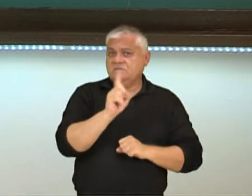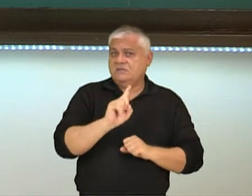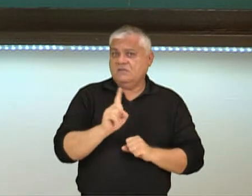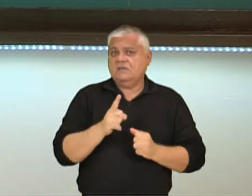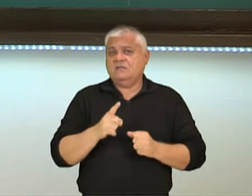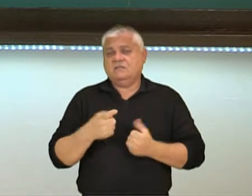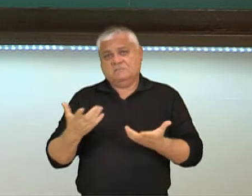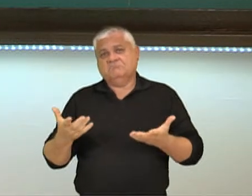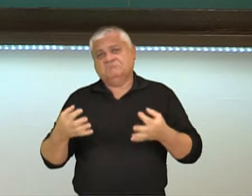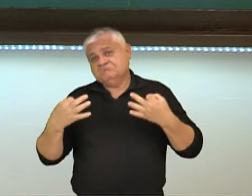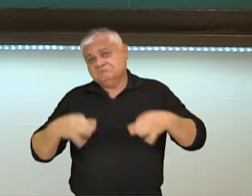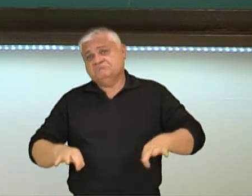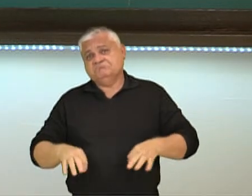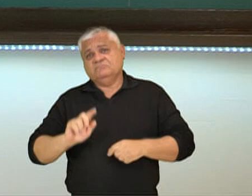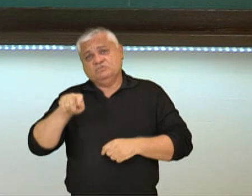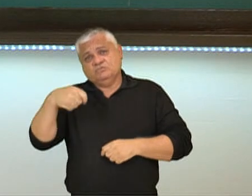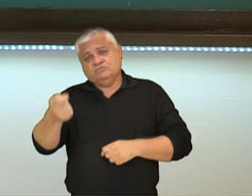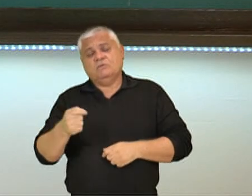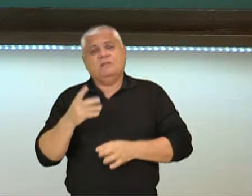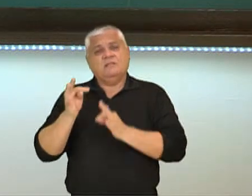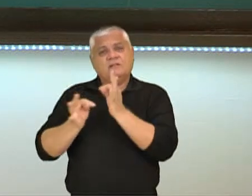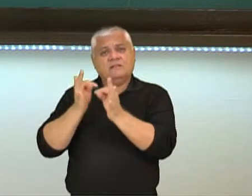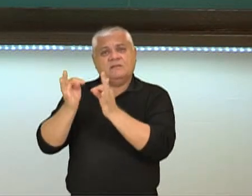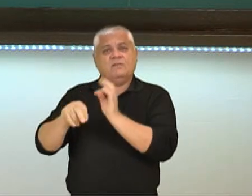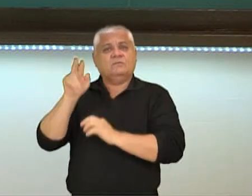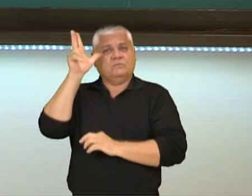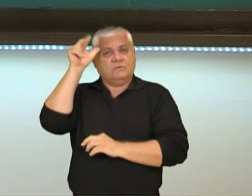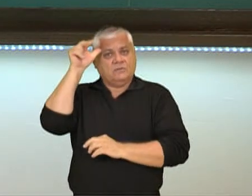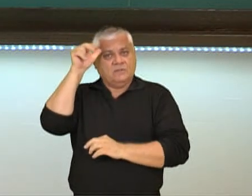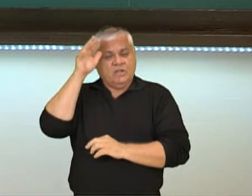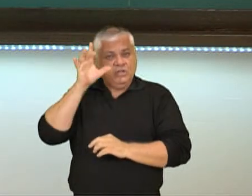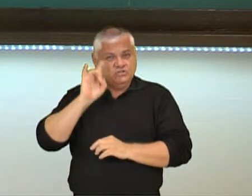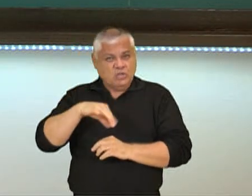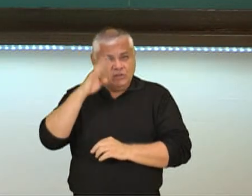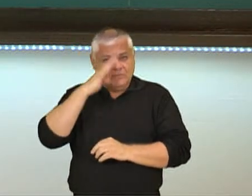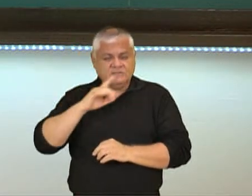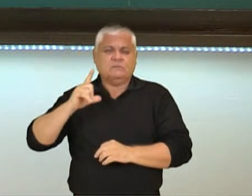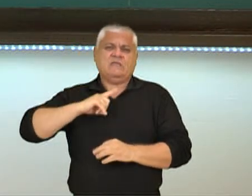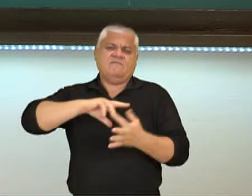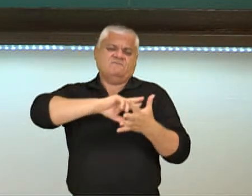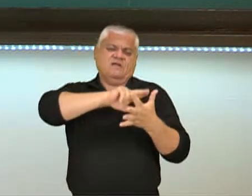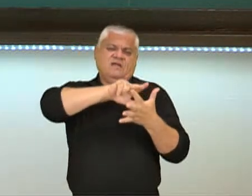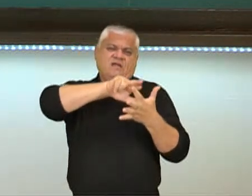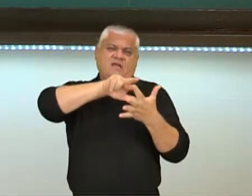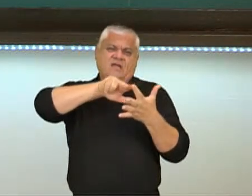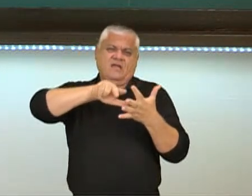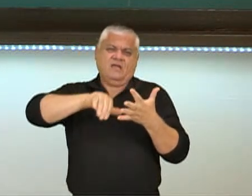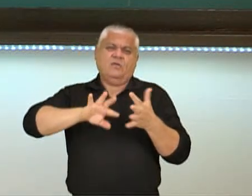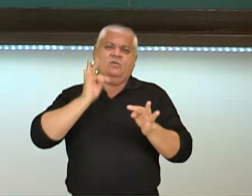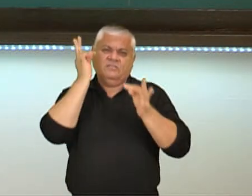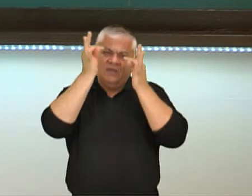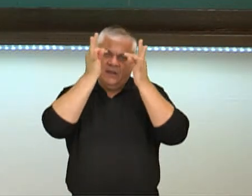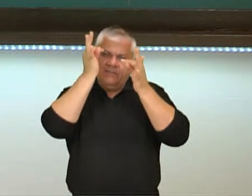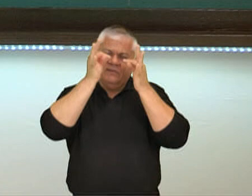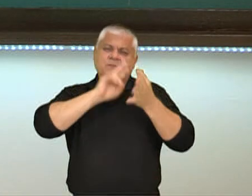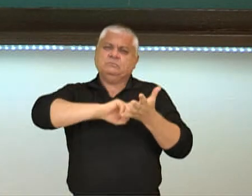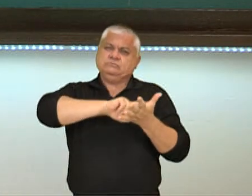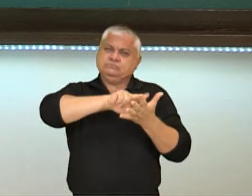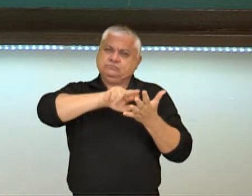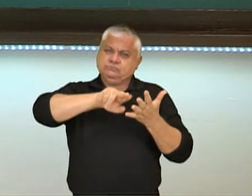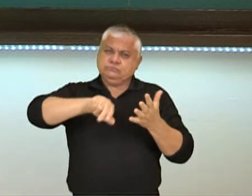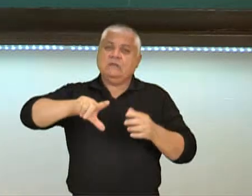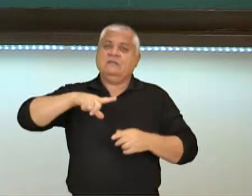a ecoterapia. Não é só a ecoterapia que existe no Brasil, existem várias outras terapias utilizadas.